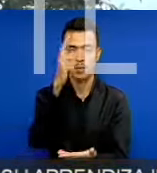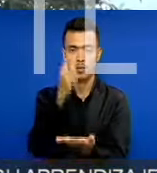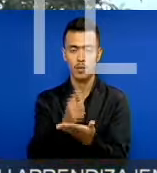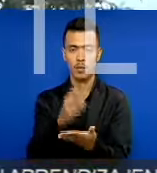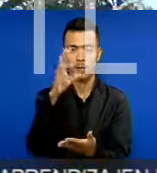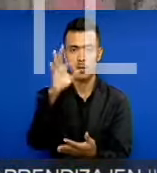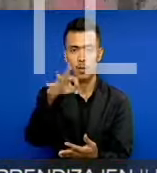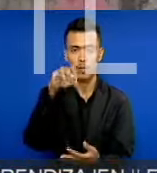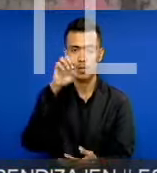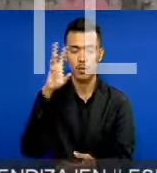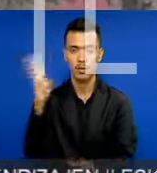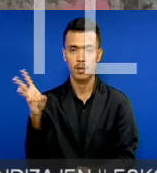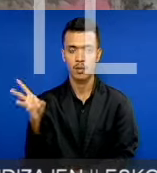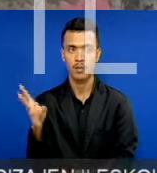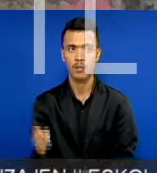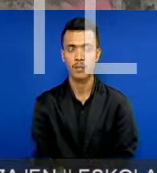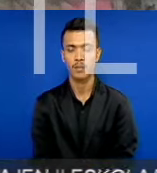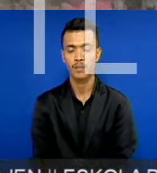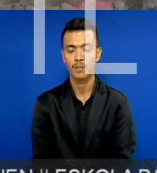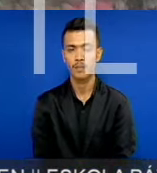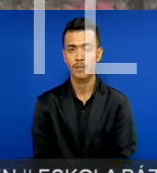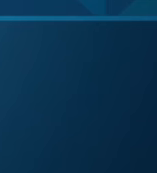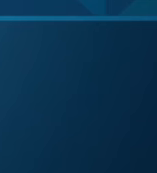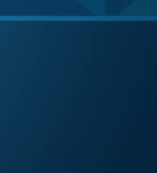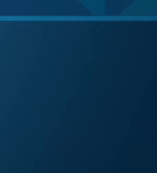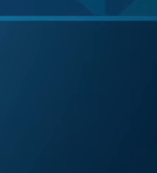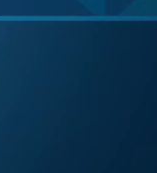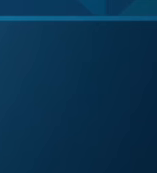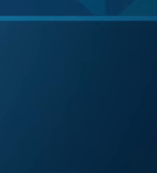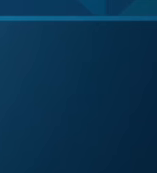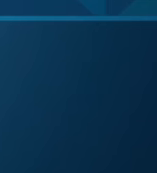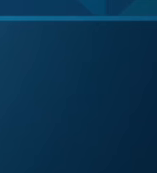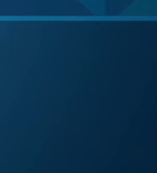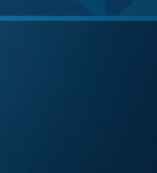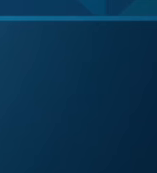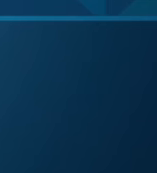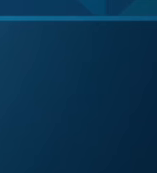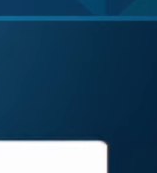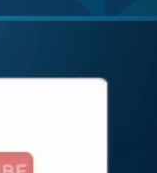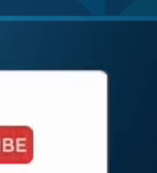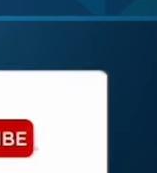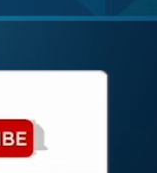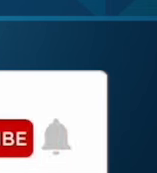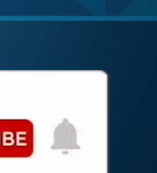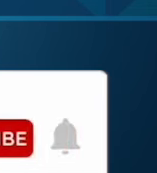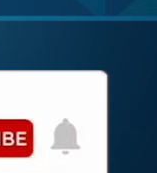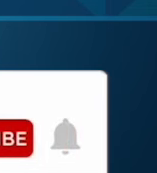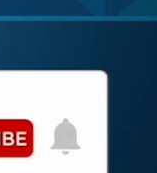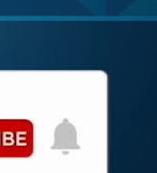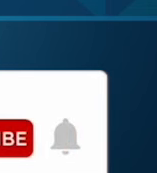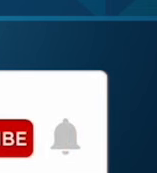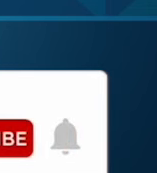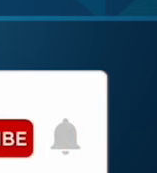nengnulu Veronica Barros, Lenya Lai, RTTL. A tu retang informação factuais no atuais, que